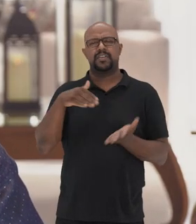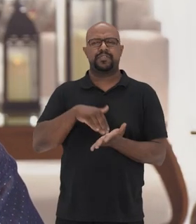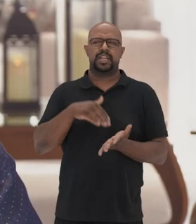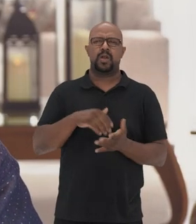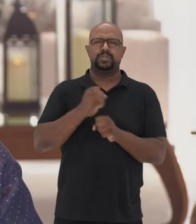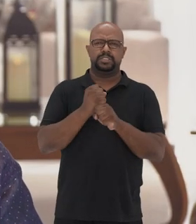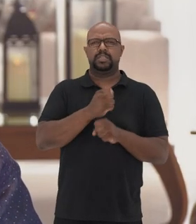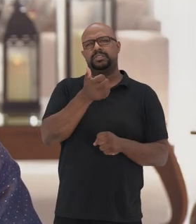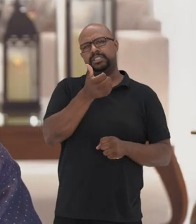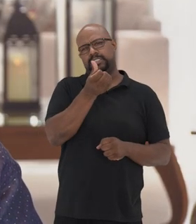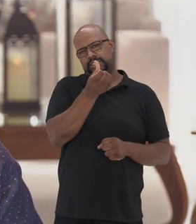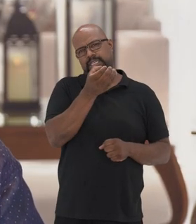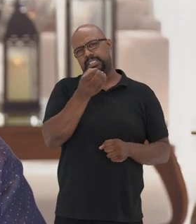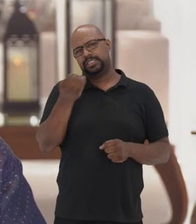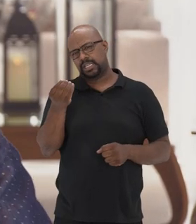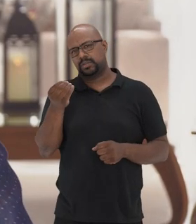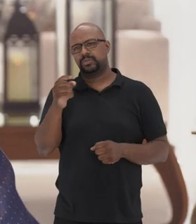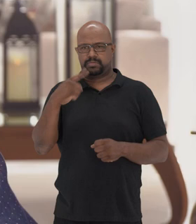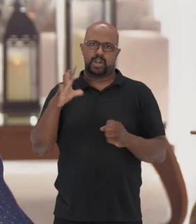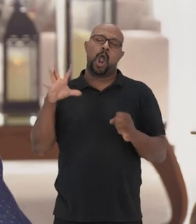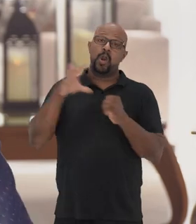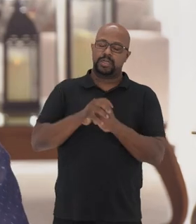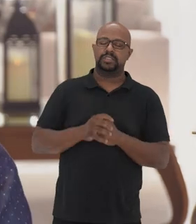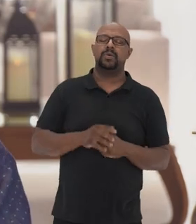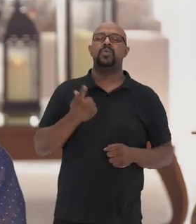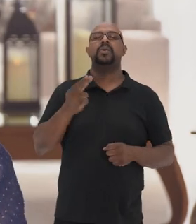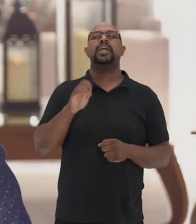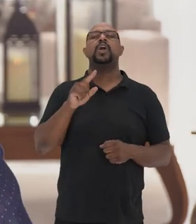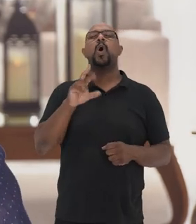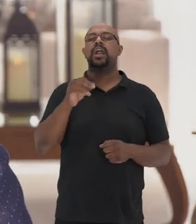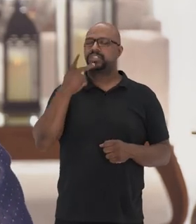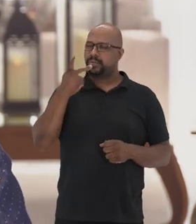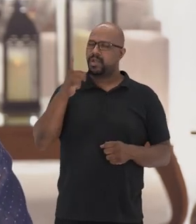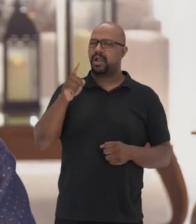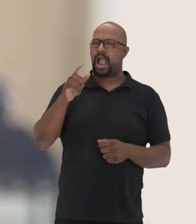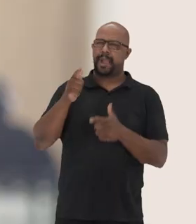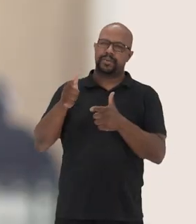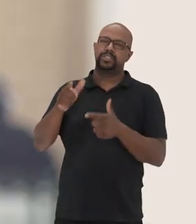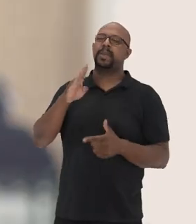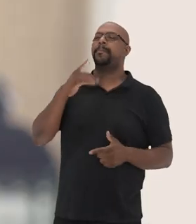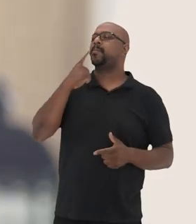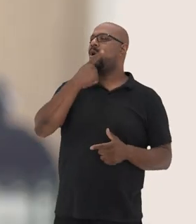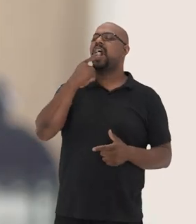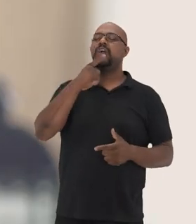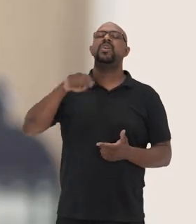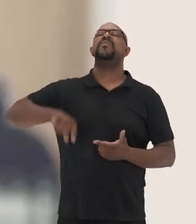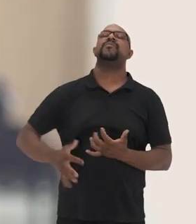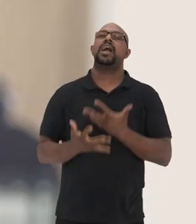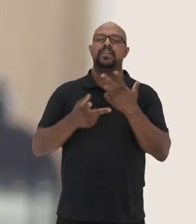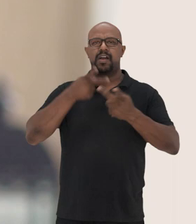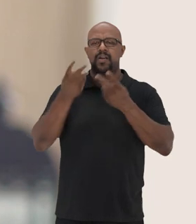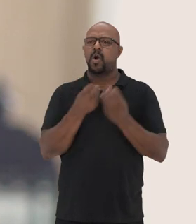anos 600 da colonização o Gregório tinha um apelido de boca do inferno ele contava Como vivia